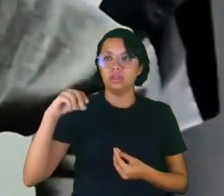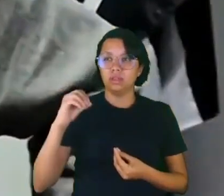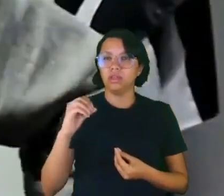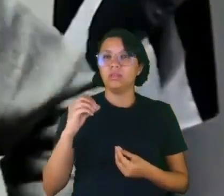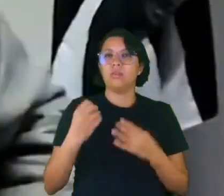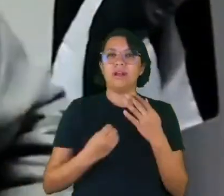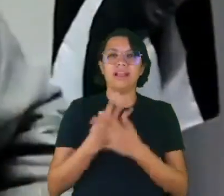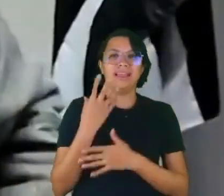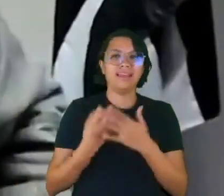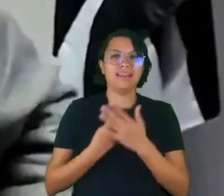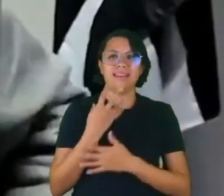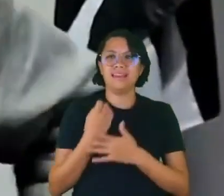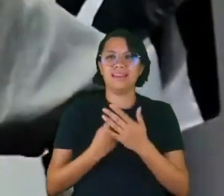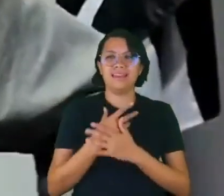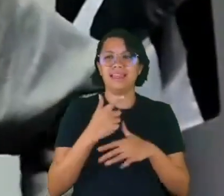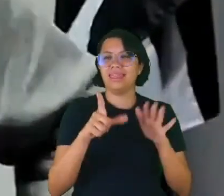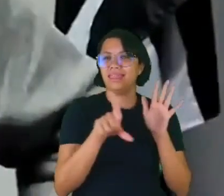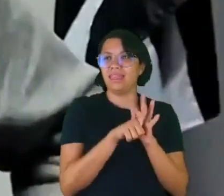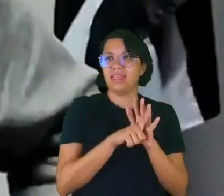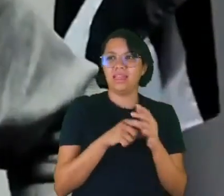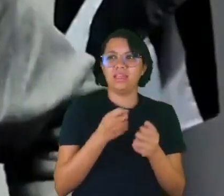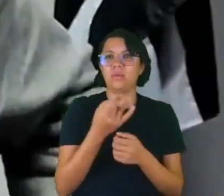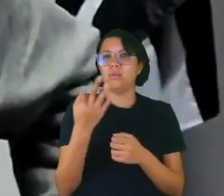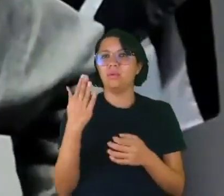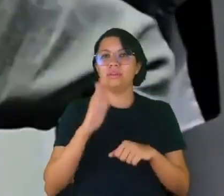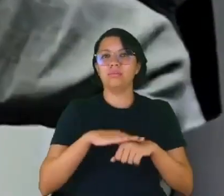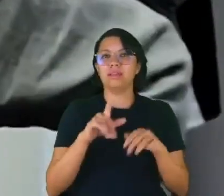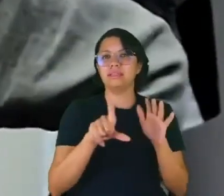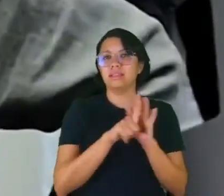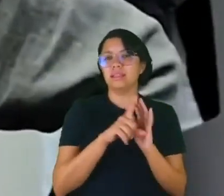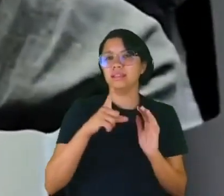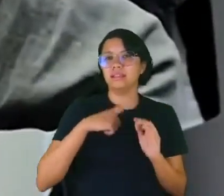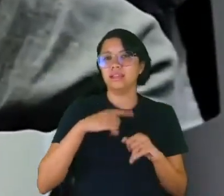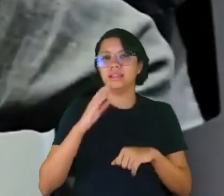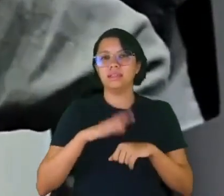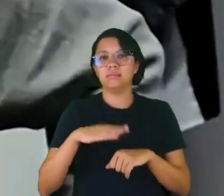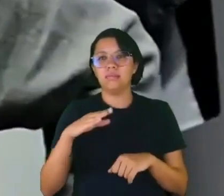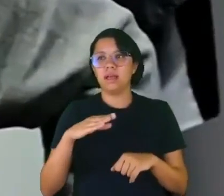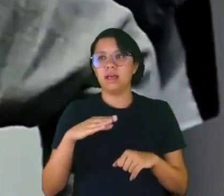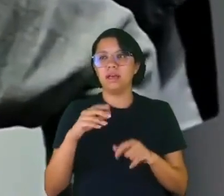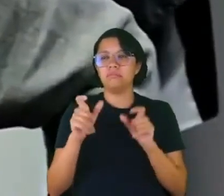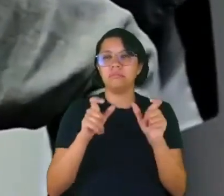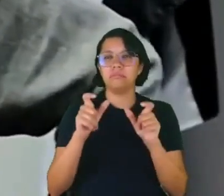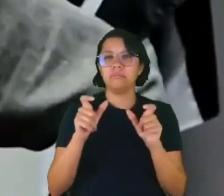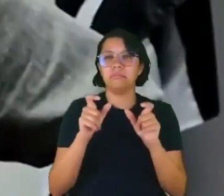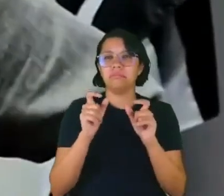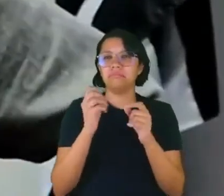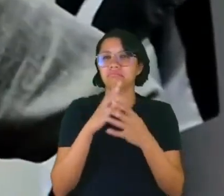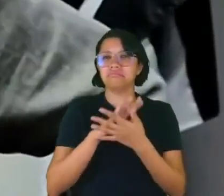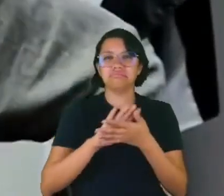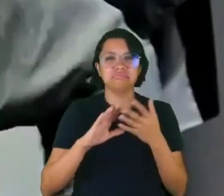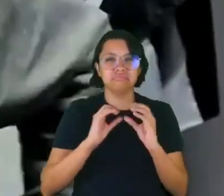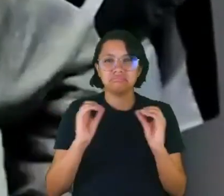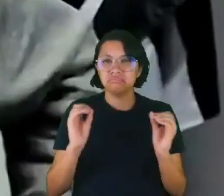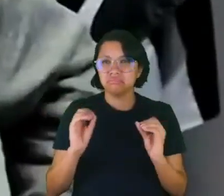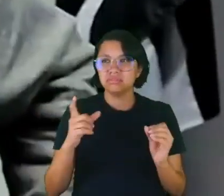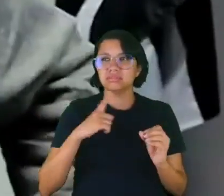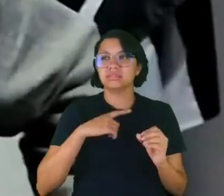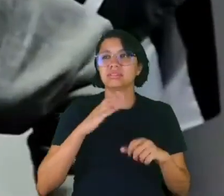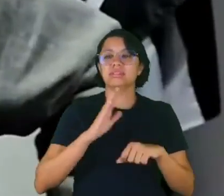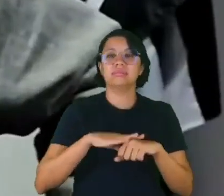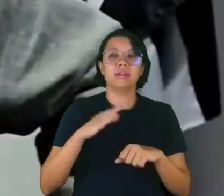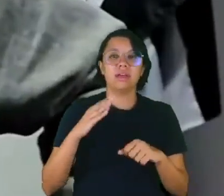coisa impressionante. Quanto mais lei tem, mais termos vagos nós temos, mais lacuna nós temos, mais judiciário nós